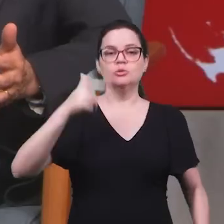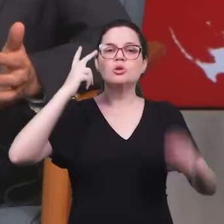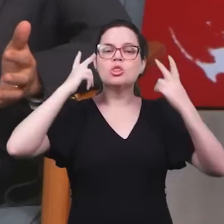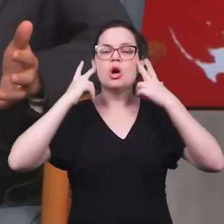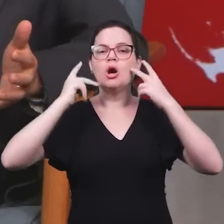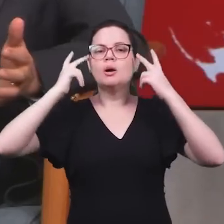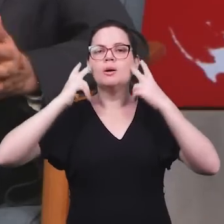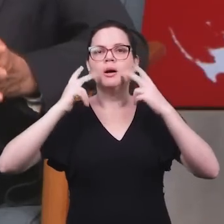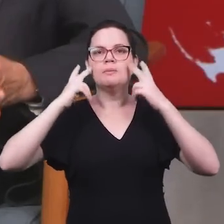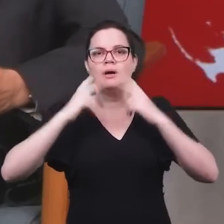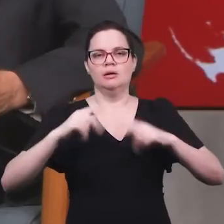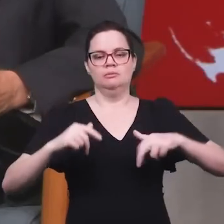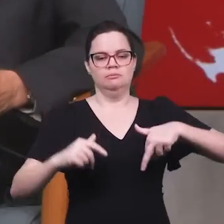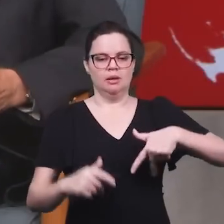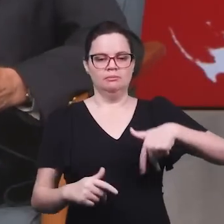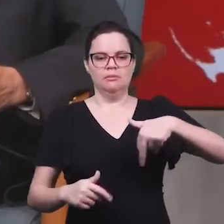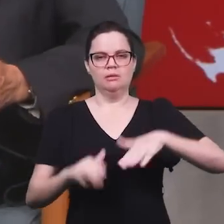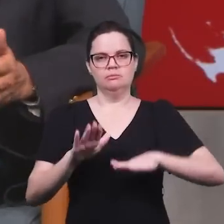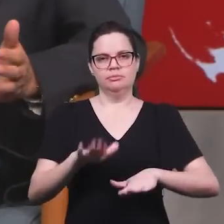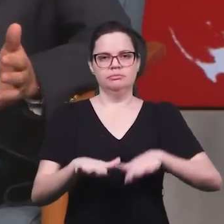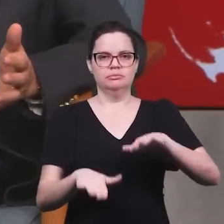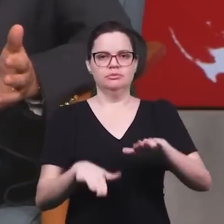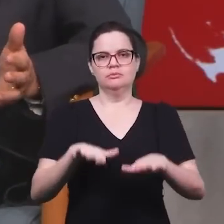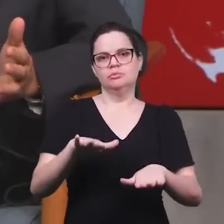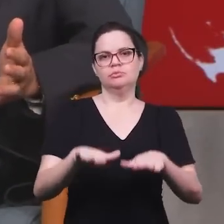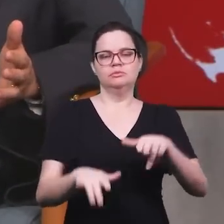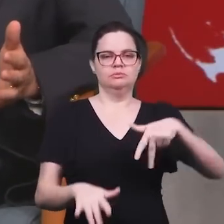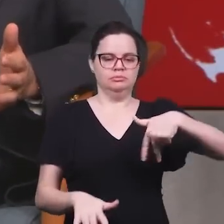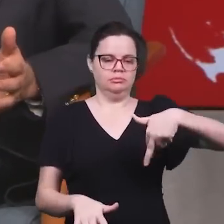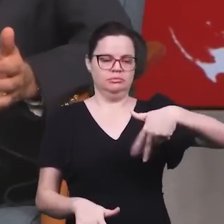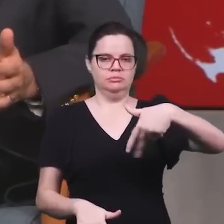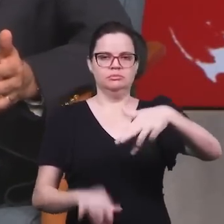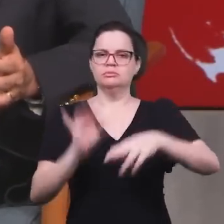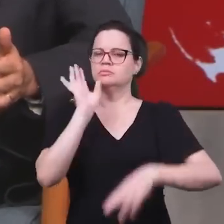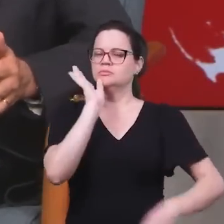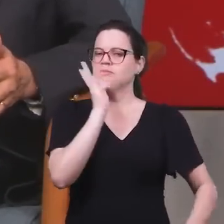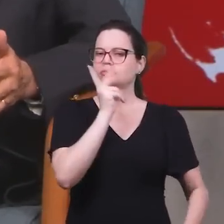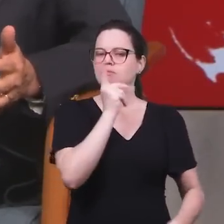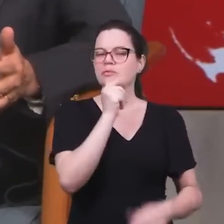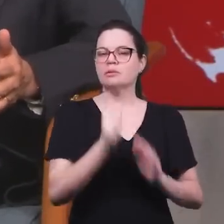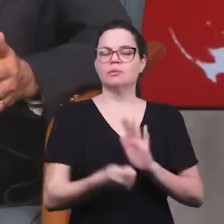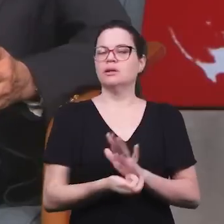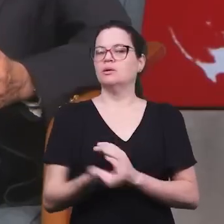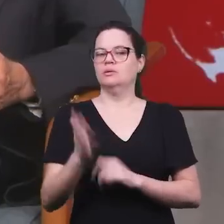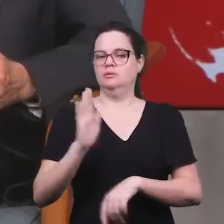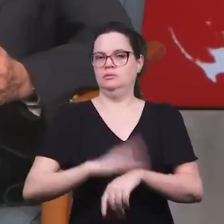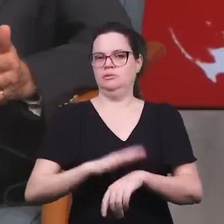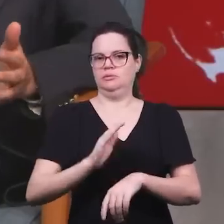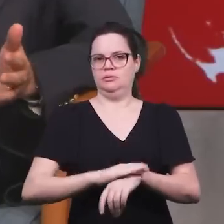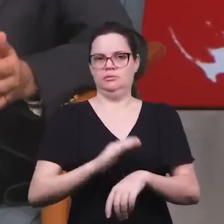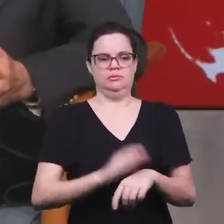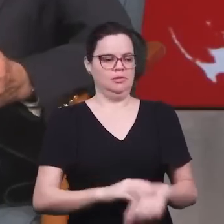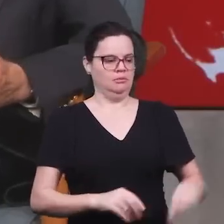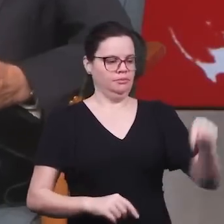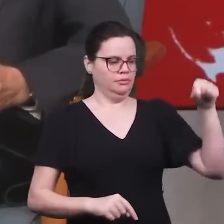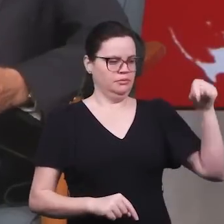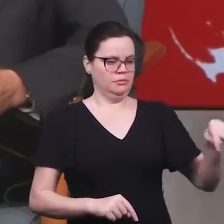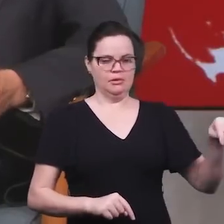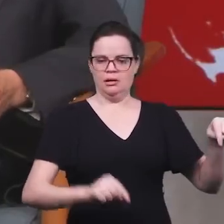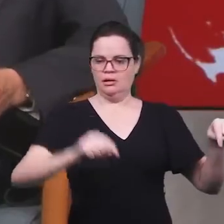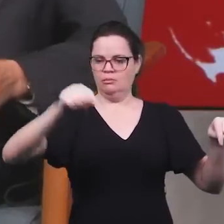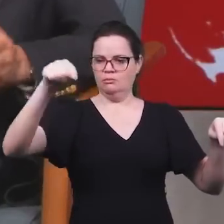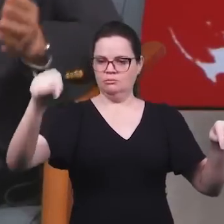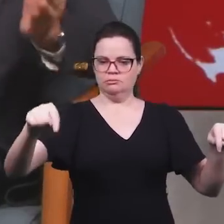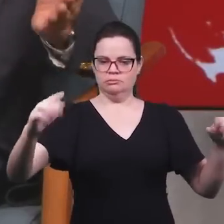de passos normais, você vai gastar em tempo para fazer uma caminhada de